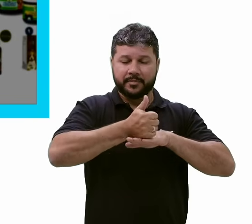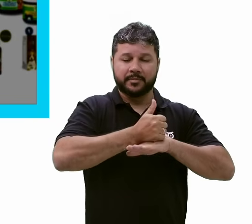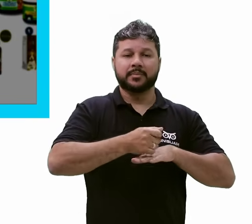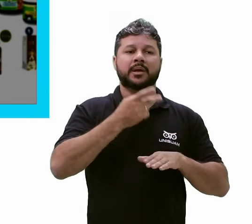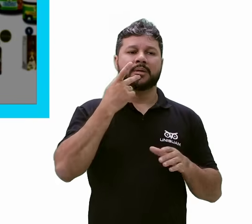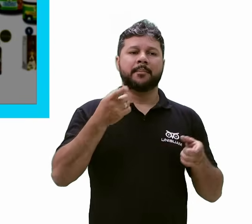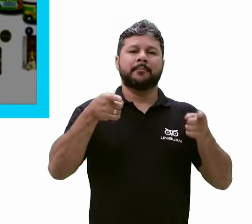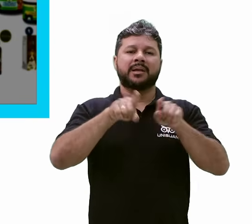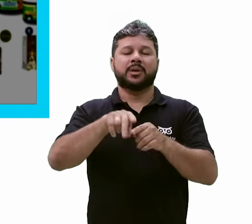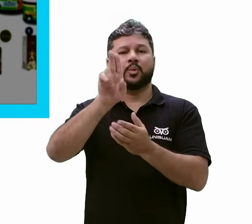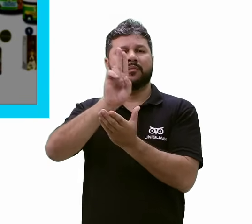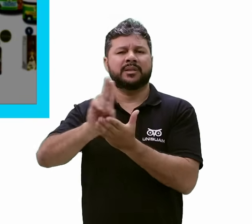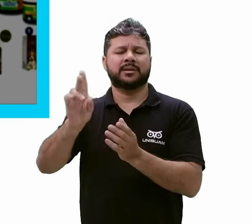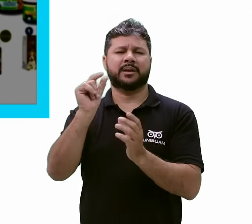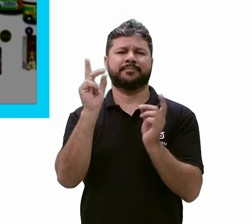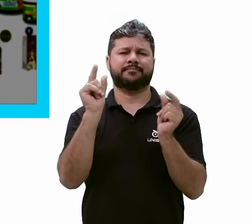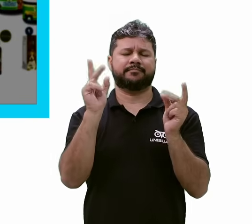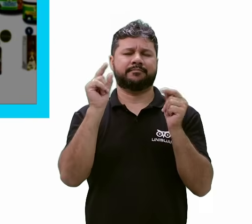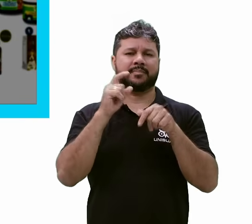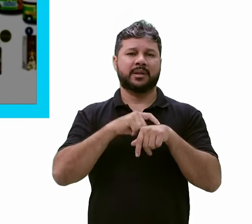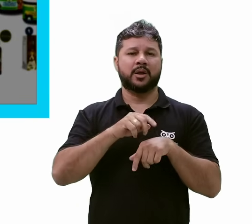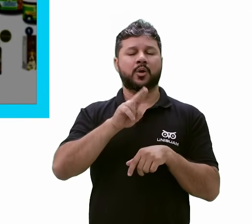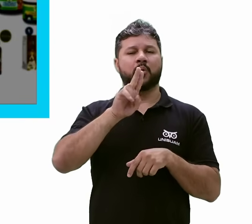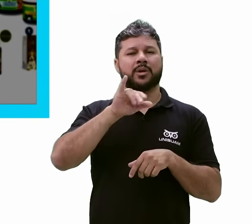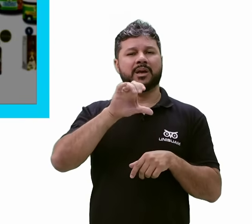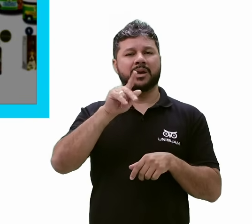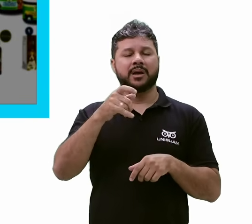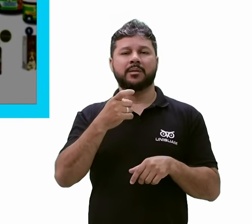têm parceria com universidades há muito tempo, né, então,